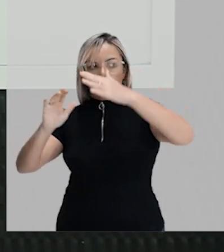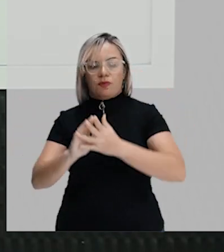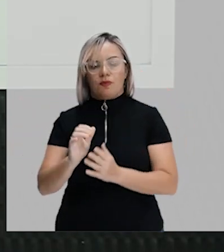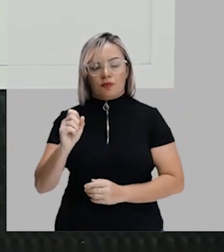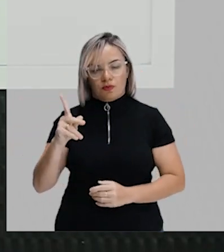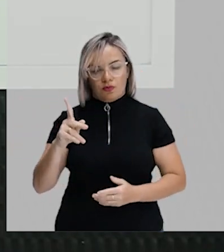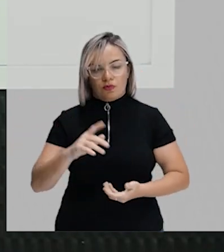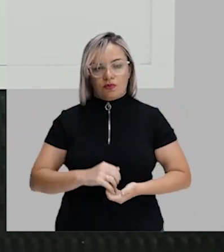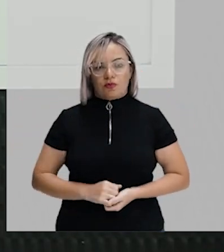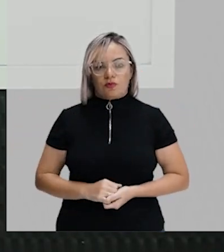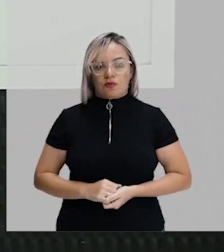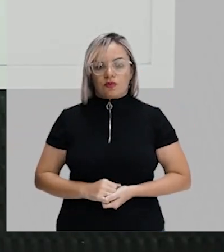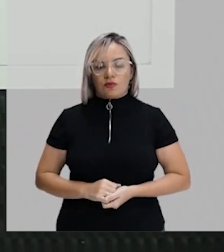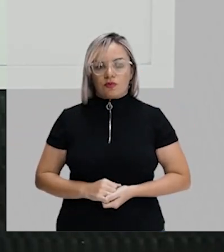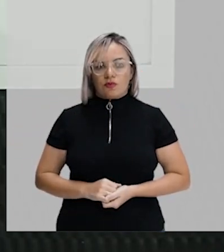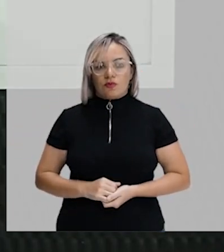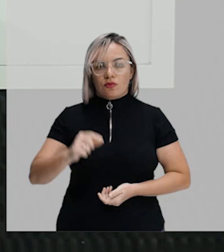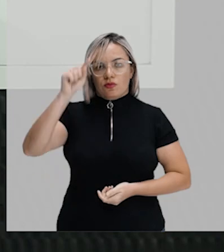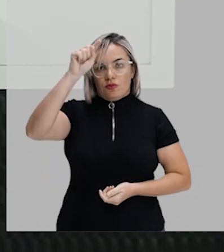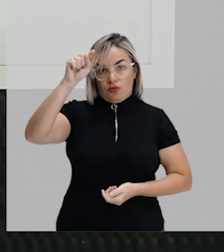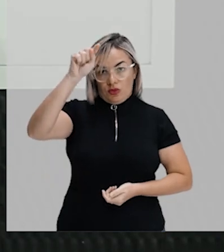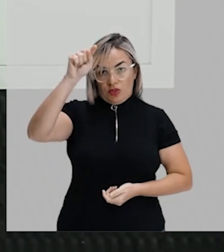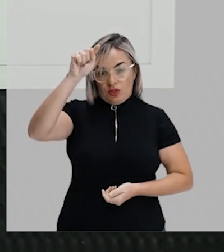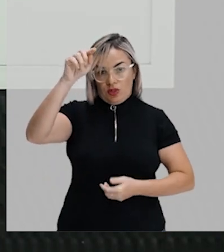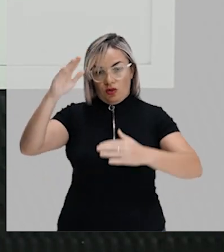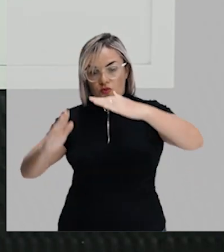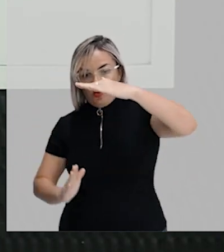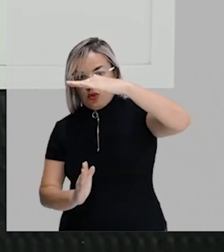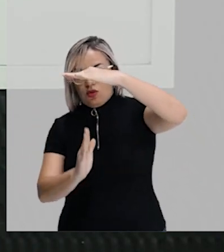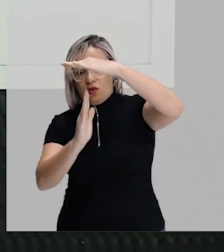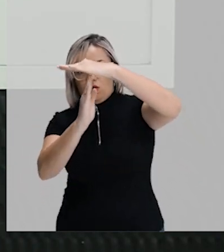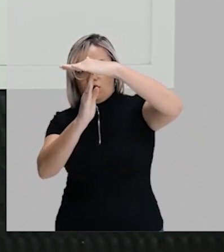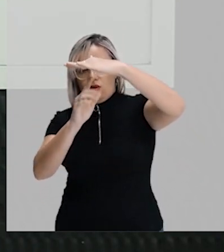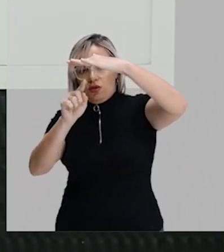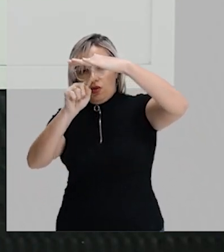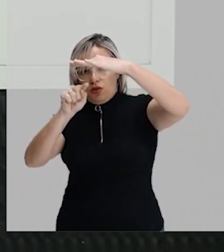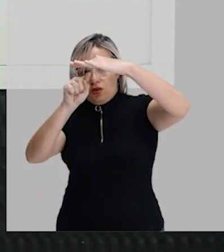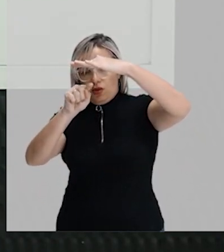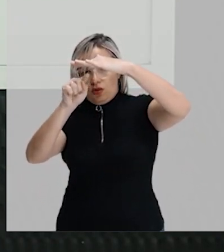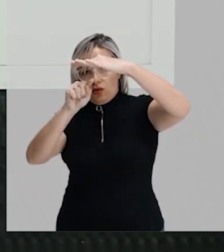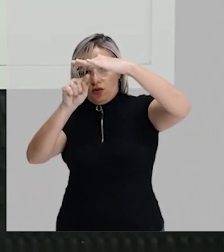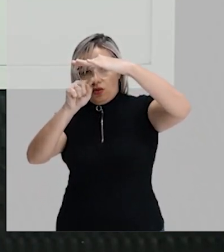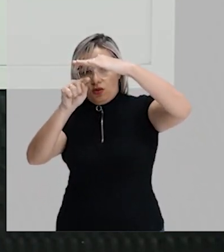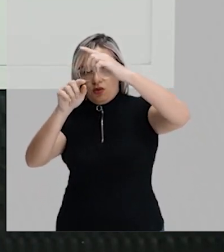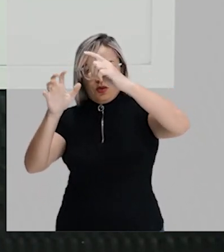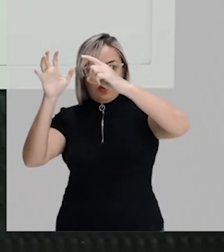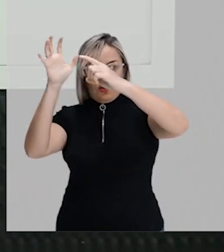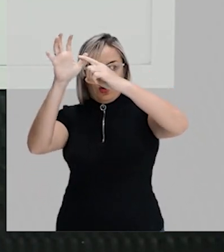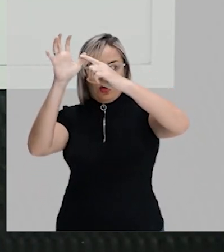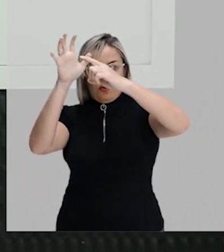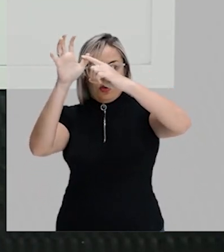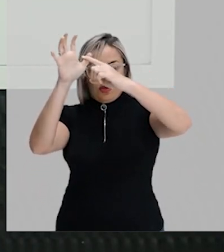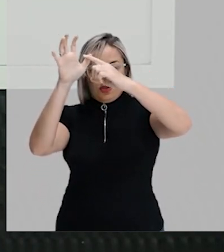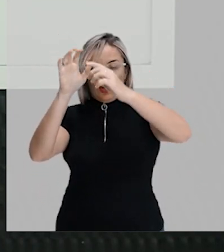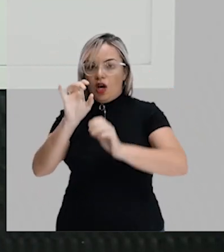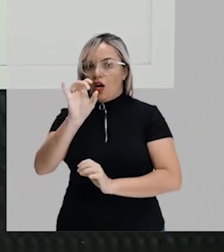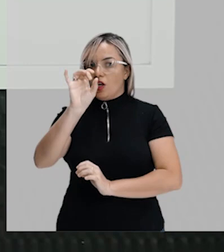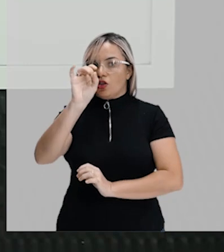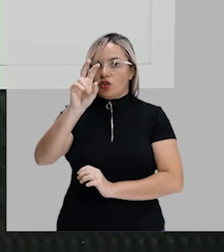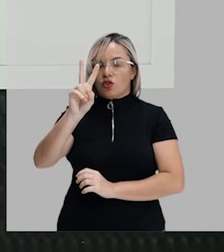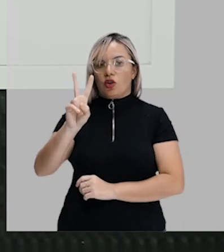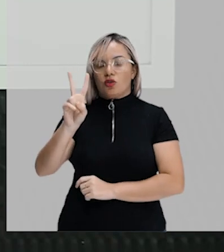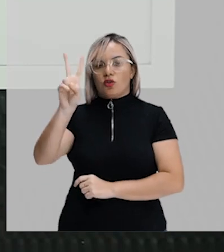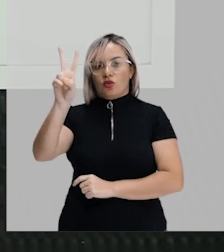ok? Lá na altura máxima, eu vou ter a ação apenas do Vx. Então aqui é o